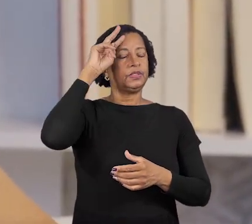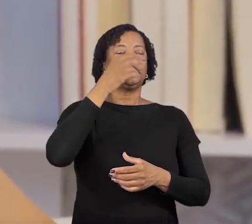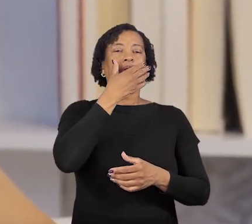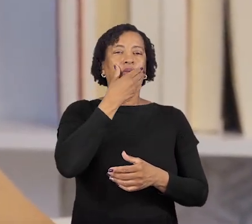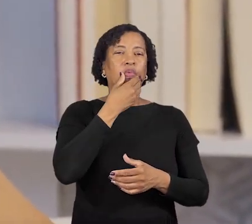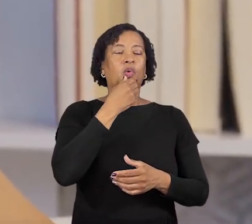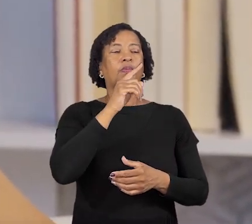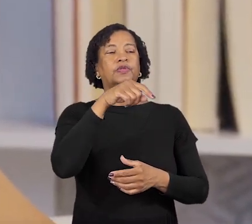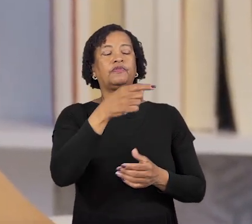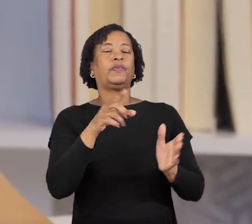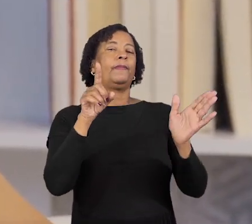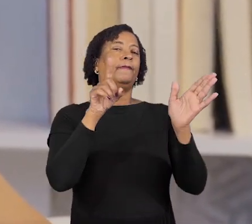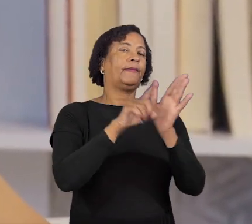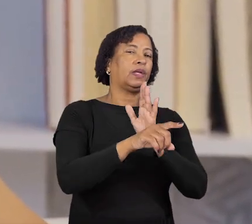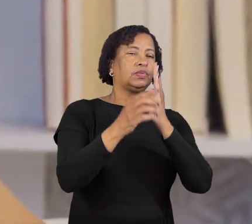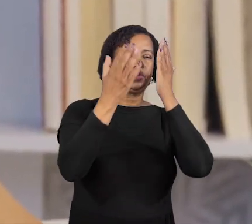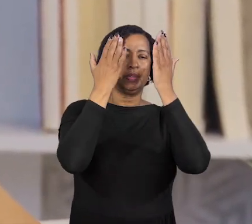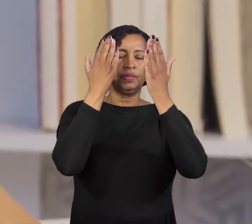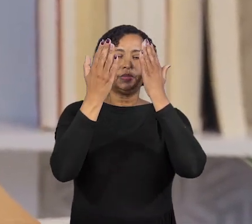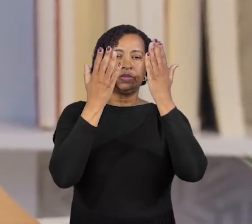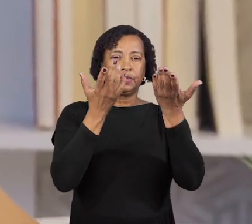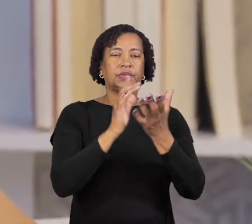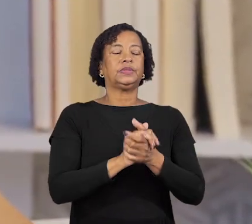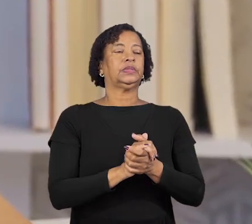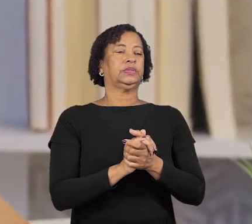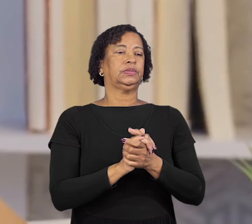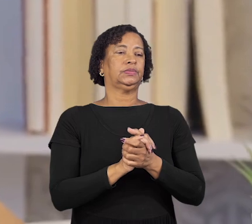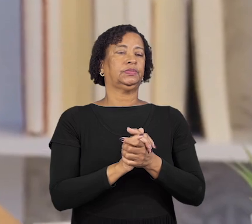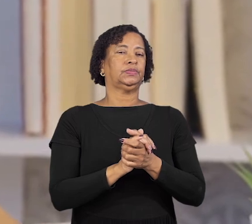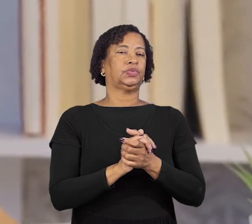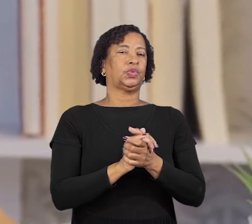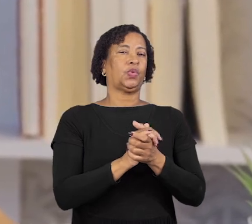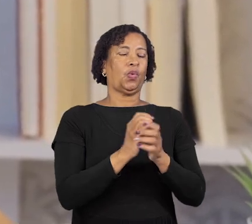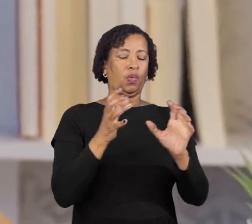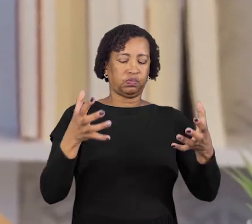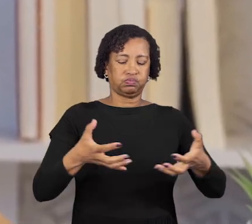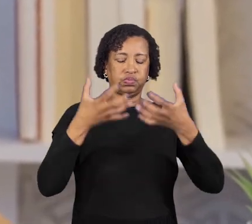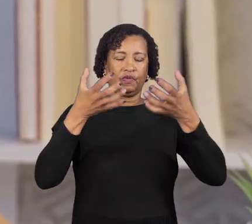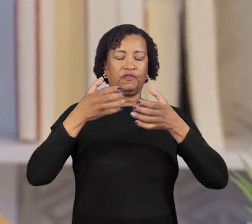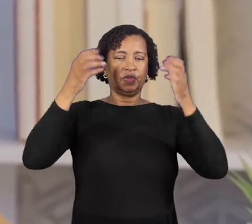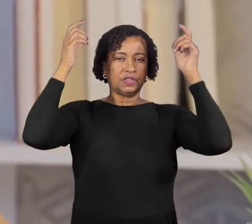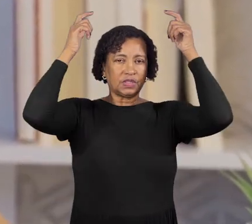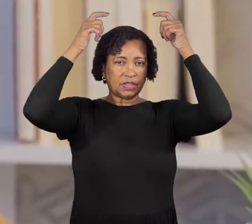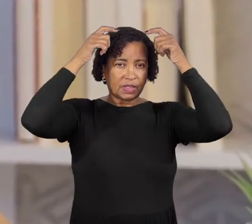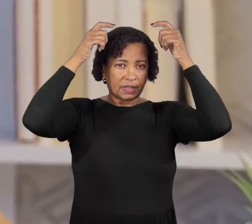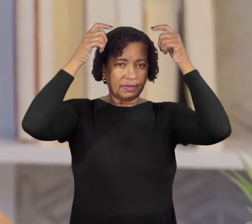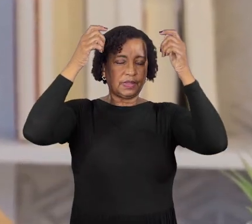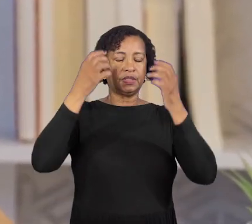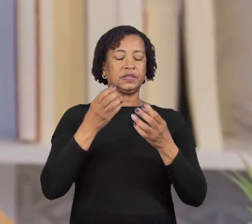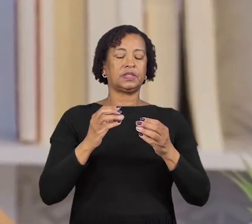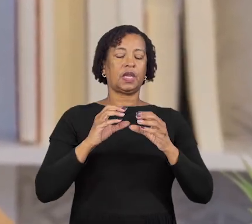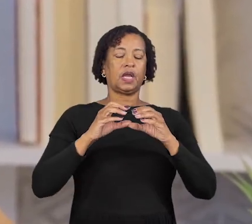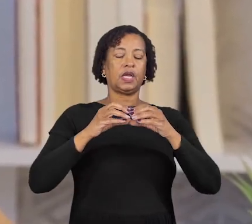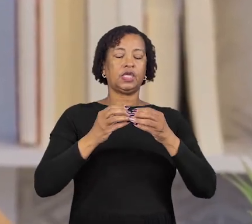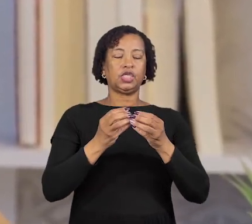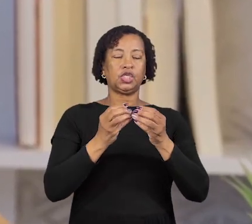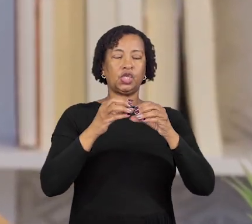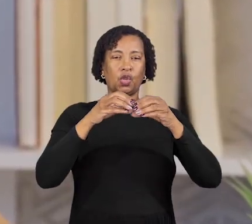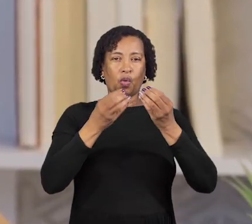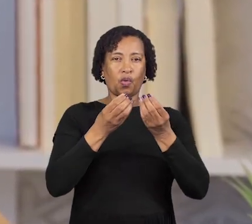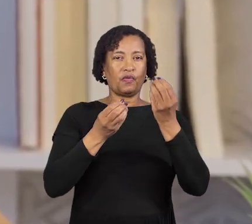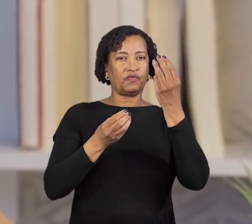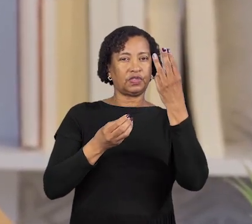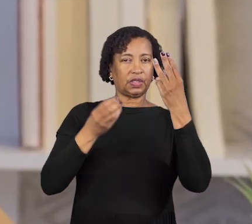que foi consultar um psiquiatra com um pé de alface na cabeça, 3 ovos em cima da alface e uma tira